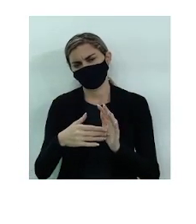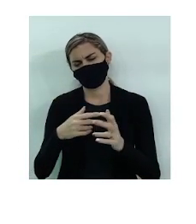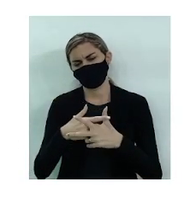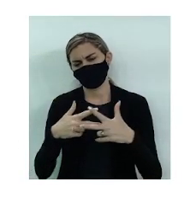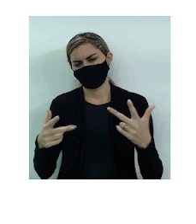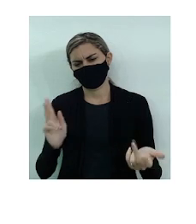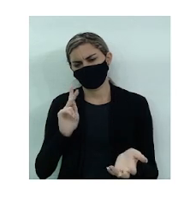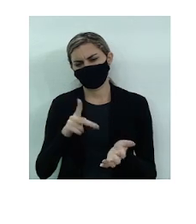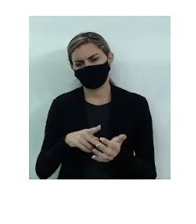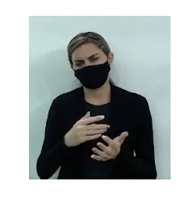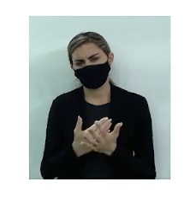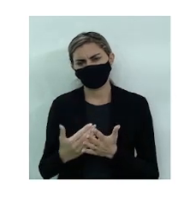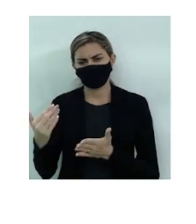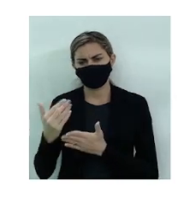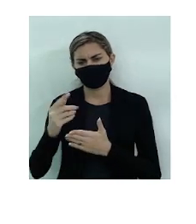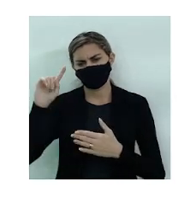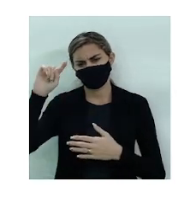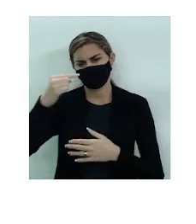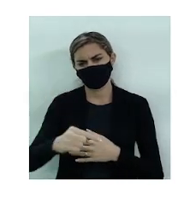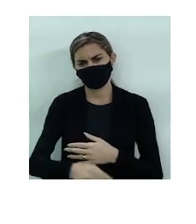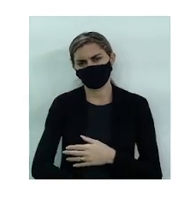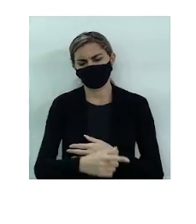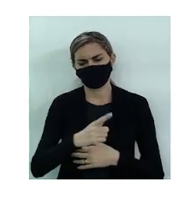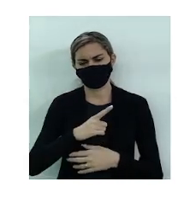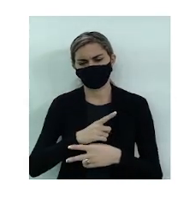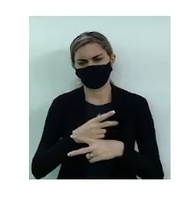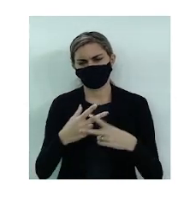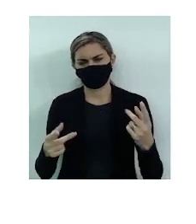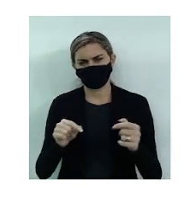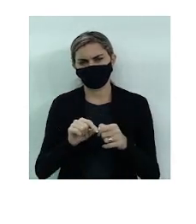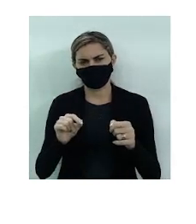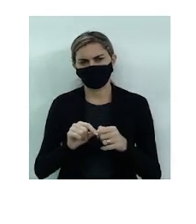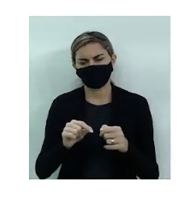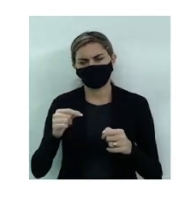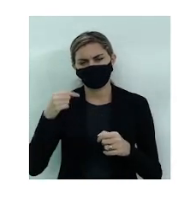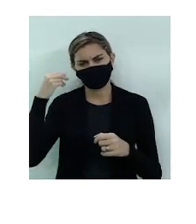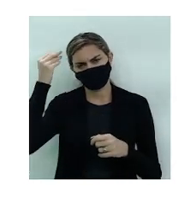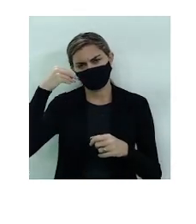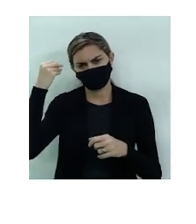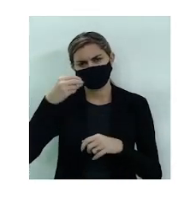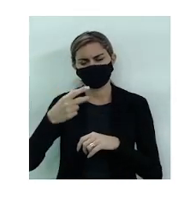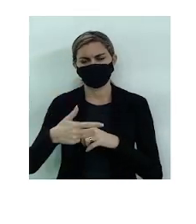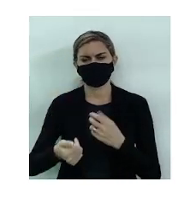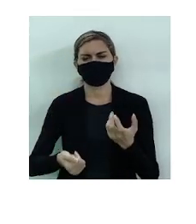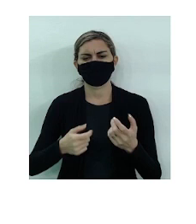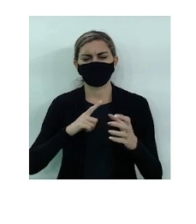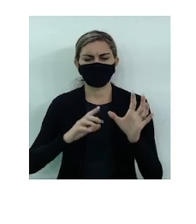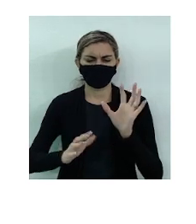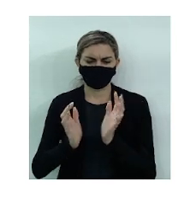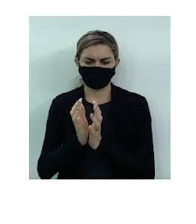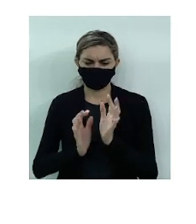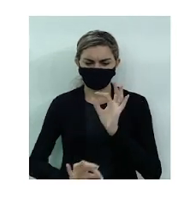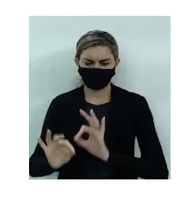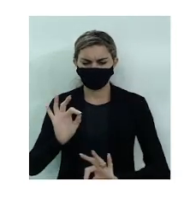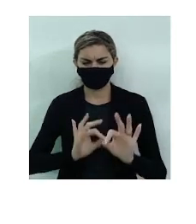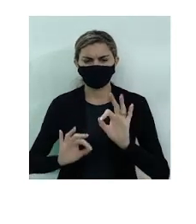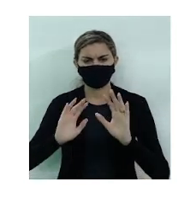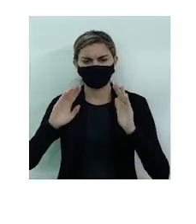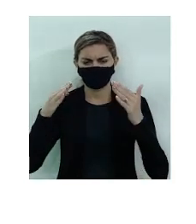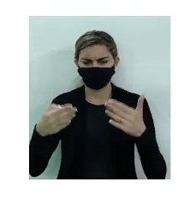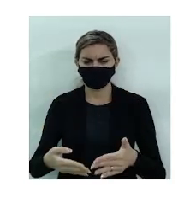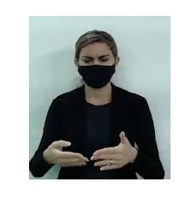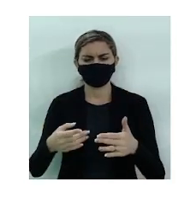coisa realmente mais aprofundada, então ela tem que ser feita por especialistas. É um conjunto de medidas que objetivam